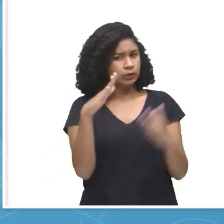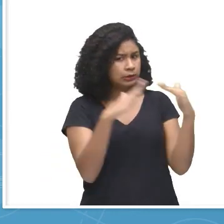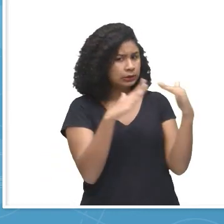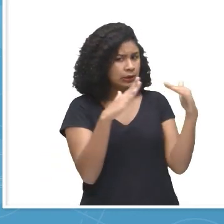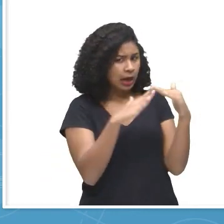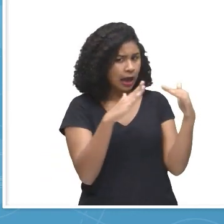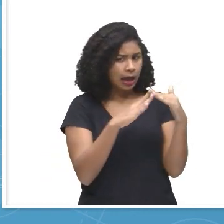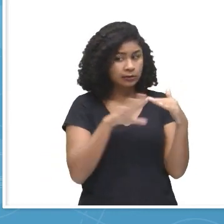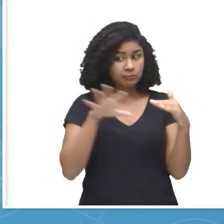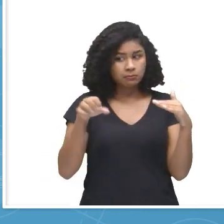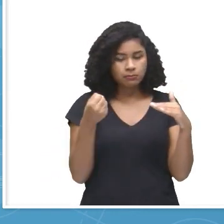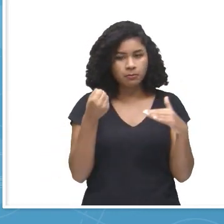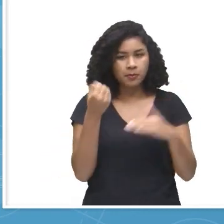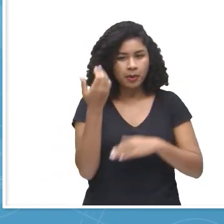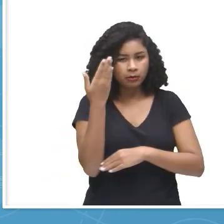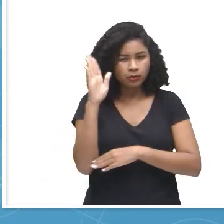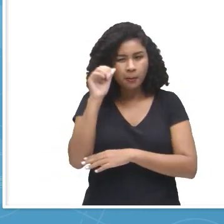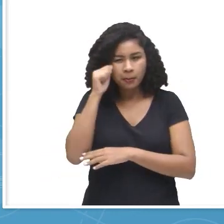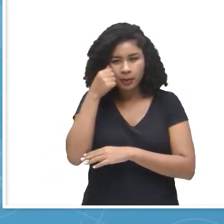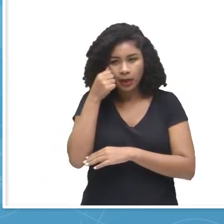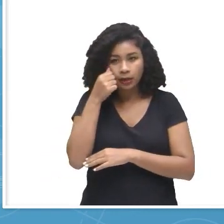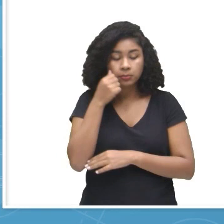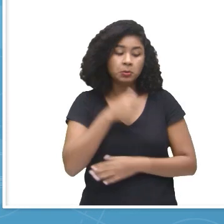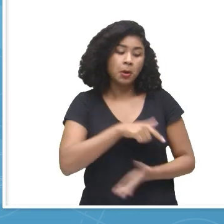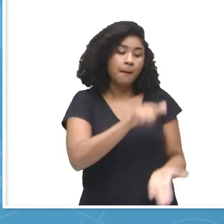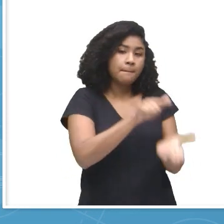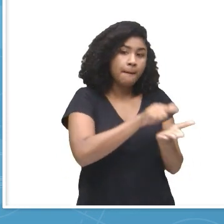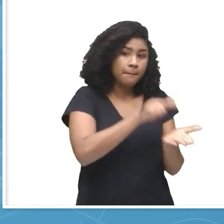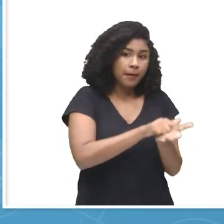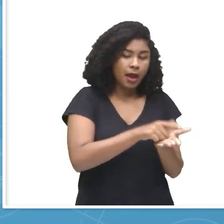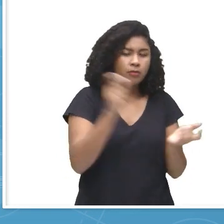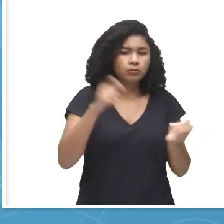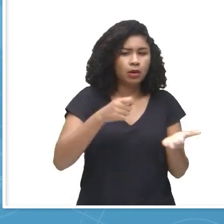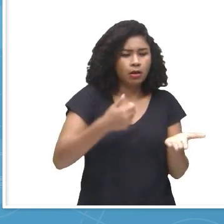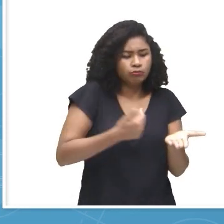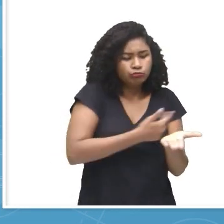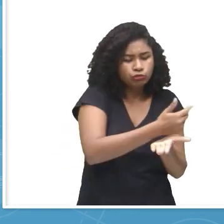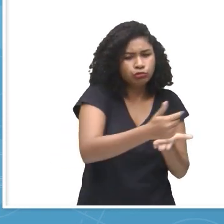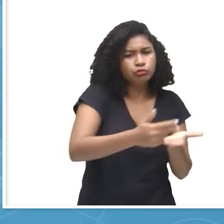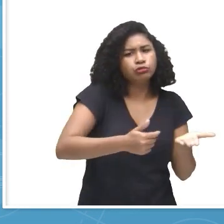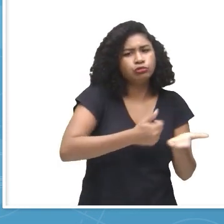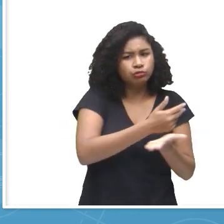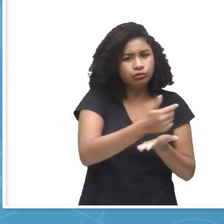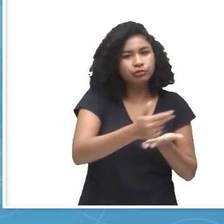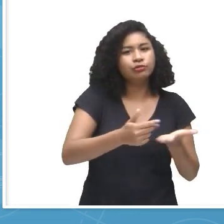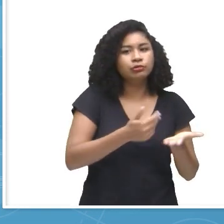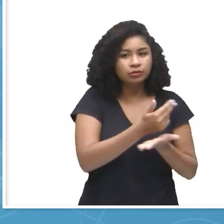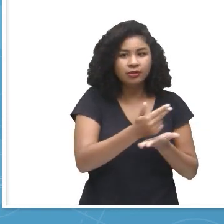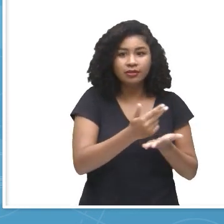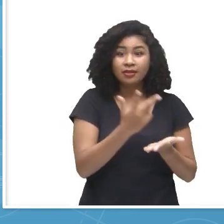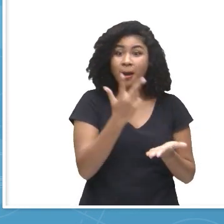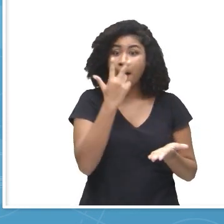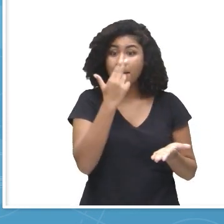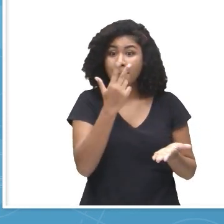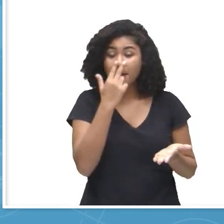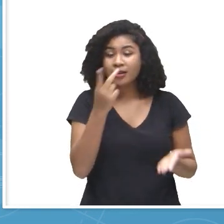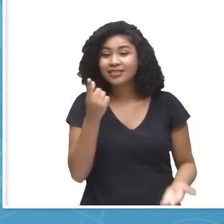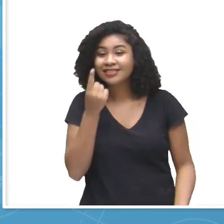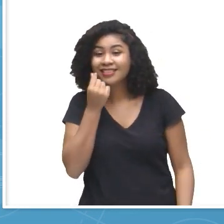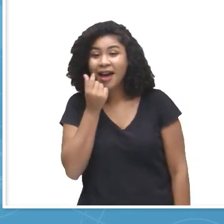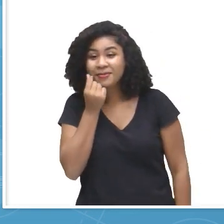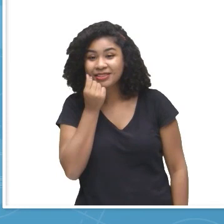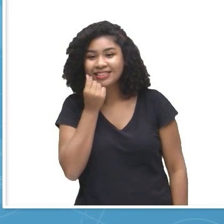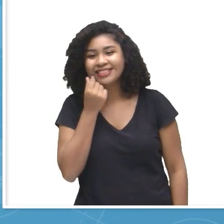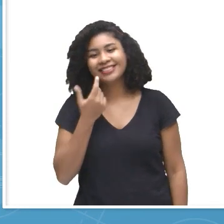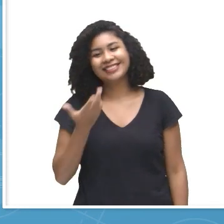pega um papel e risca. O carvão, gente, ele tem o grafite, ele faz o efeito do lápis. Que o lápis